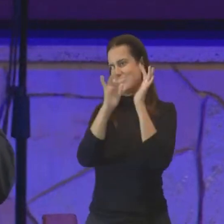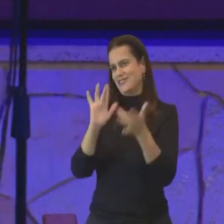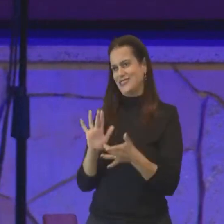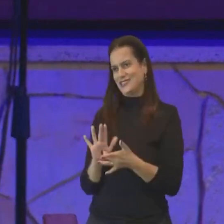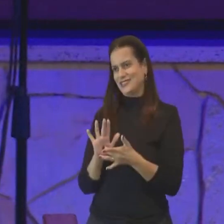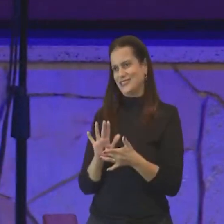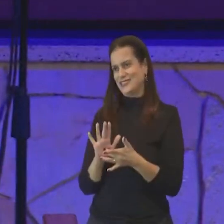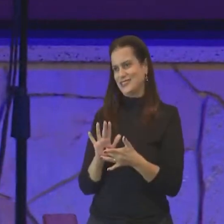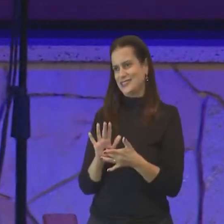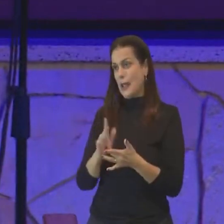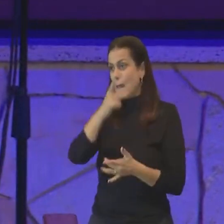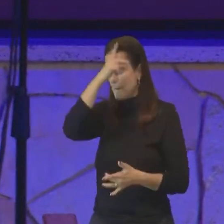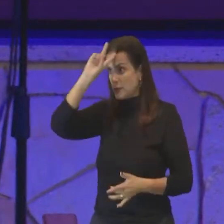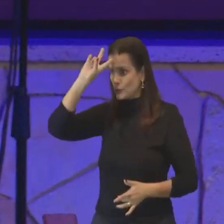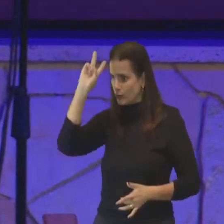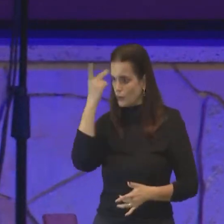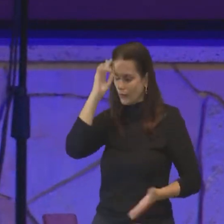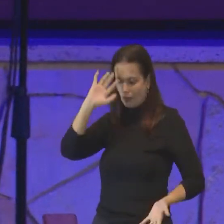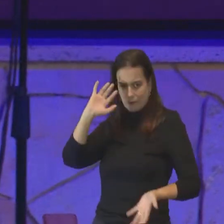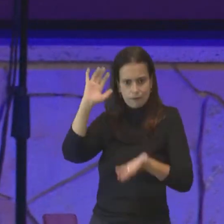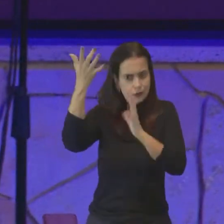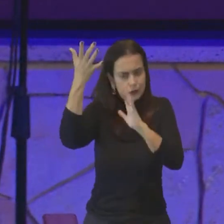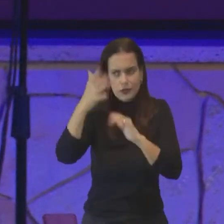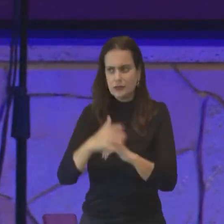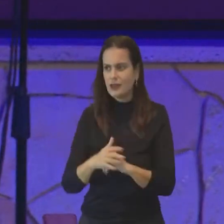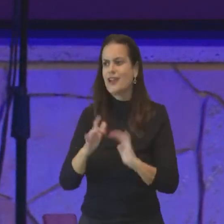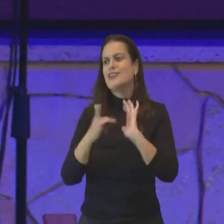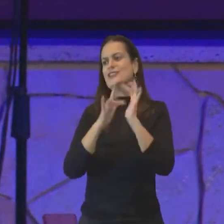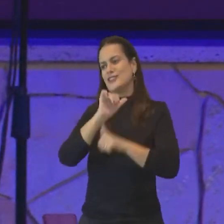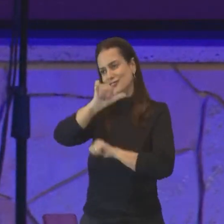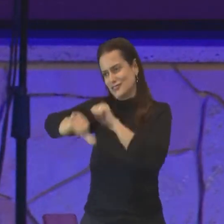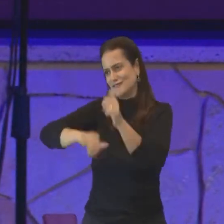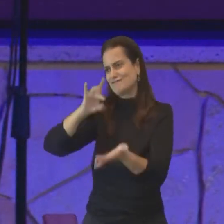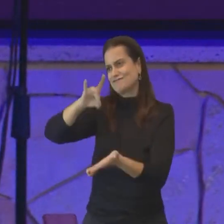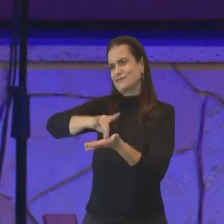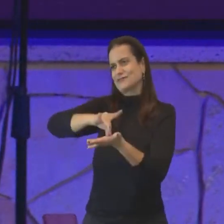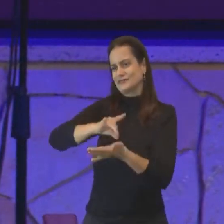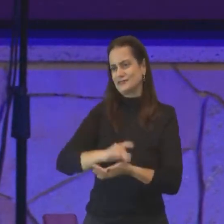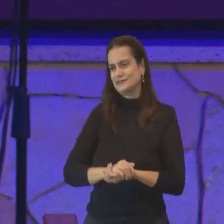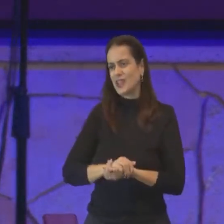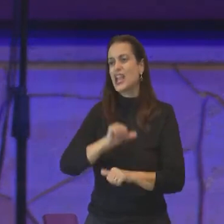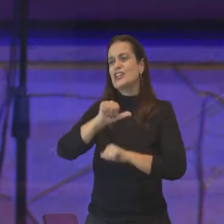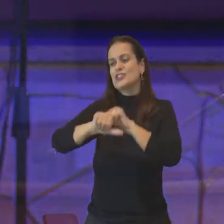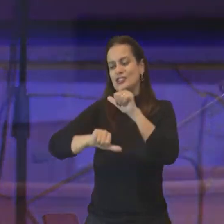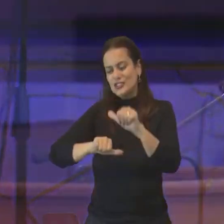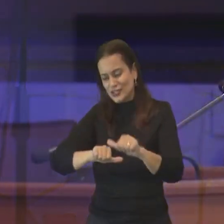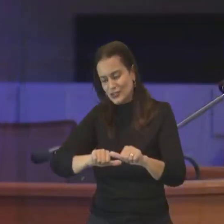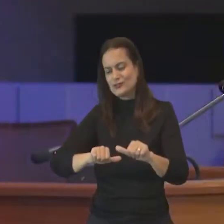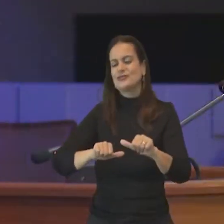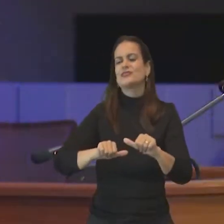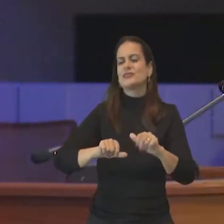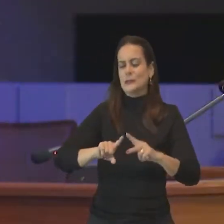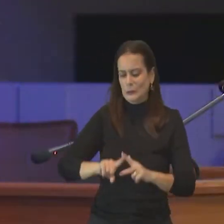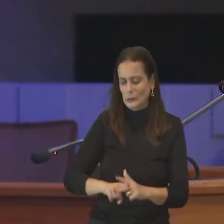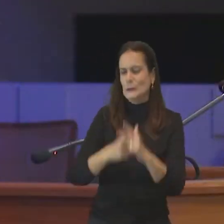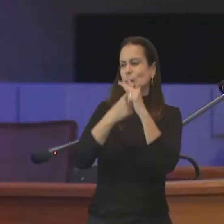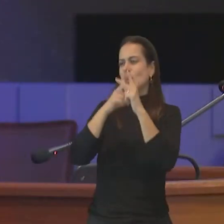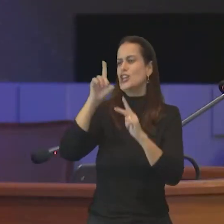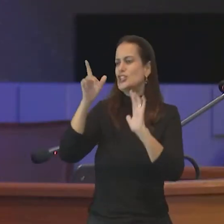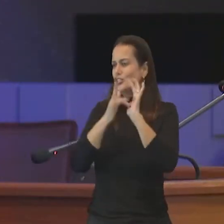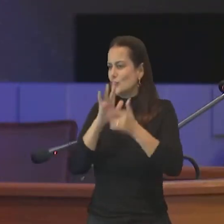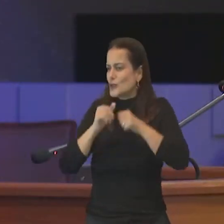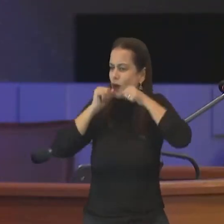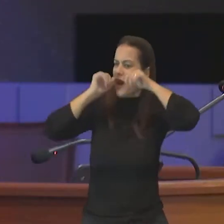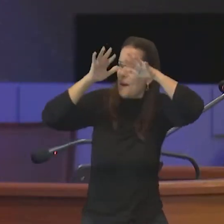com Jesus. Jesus transforma, Jesus muda, Jesus